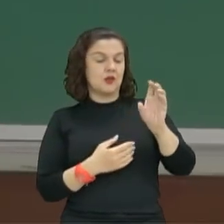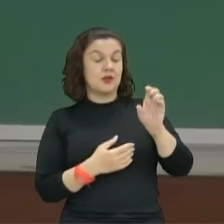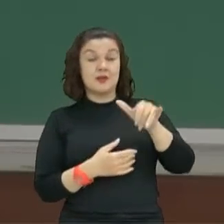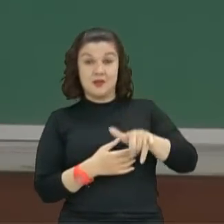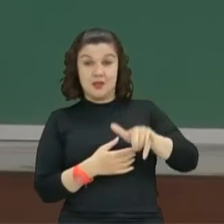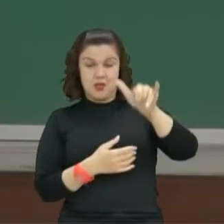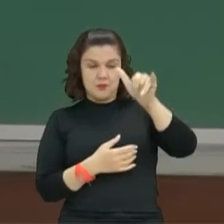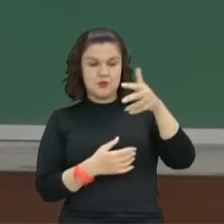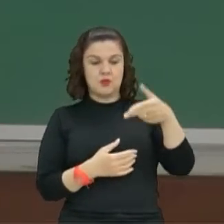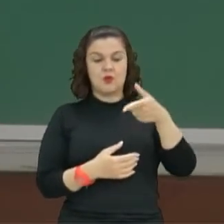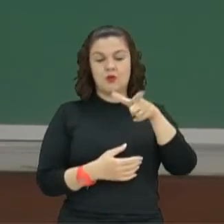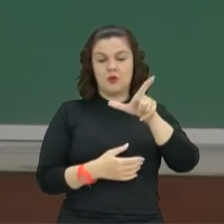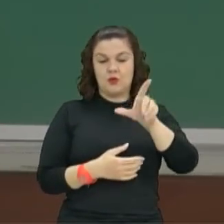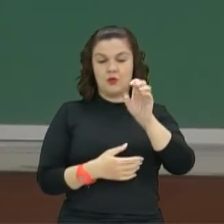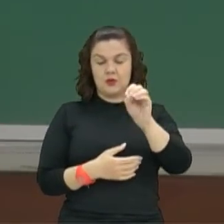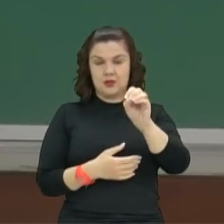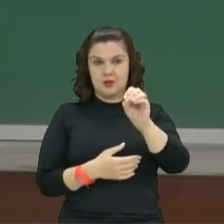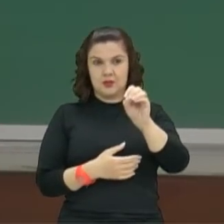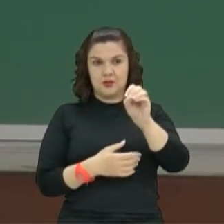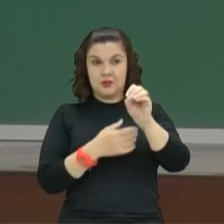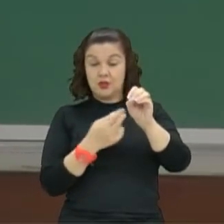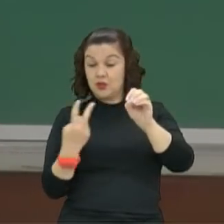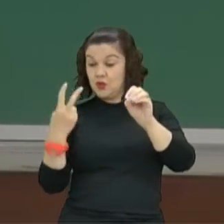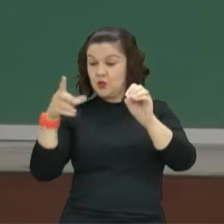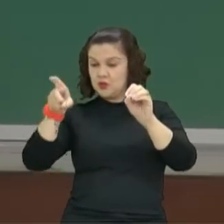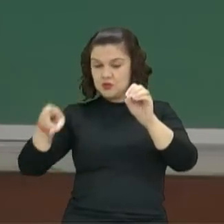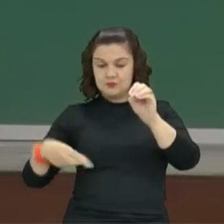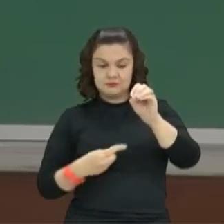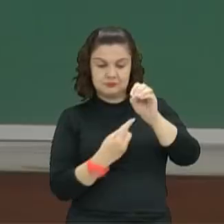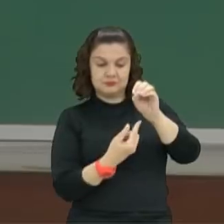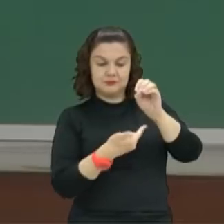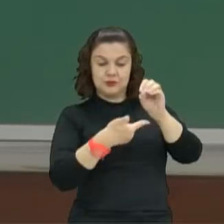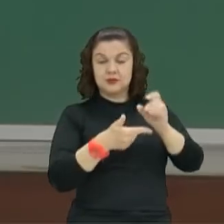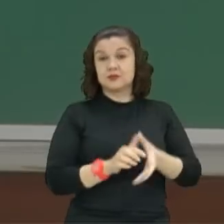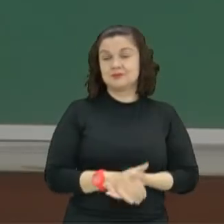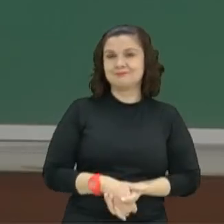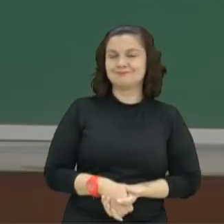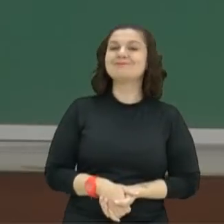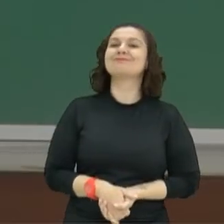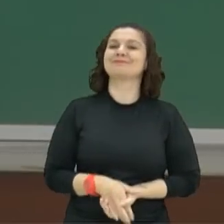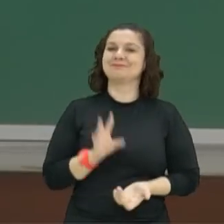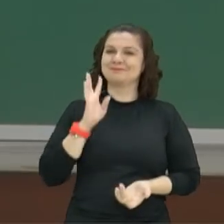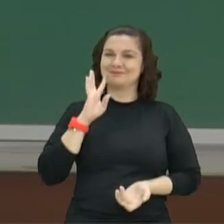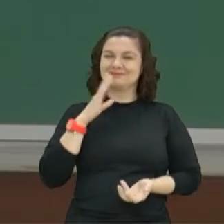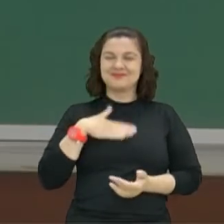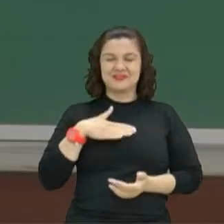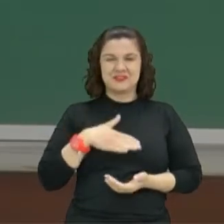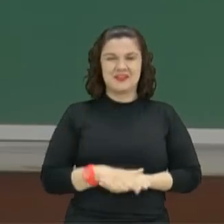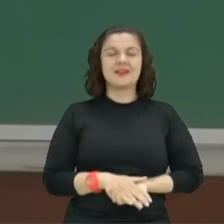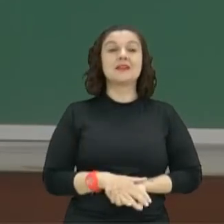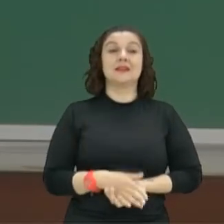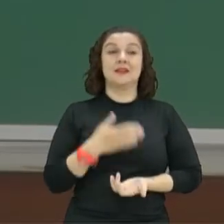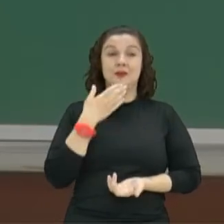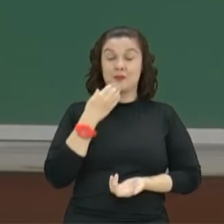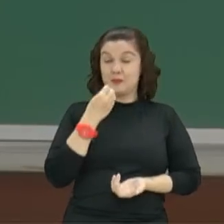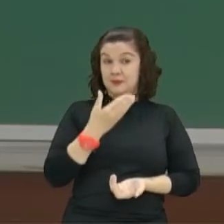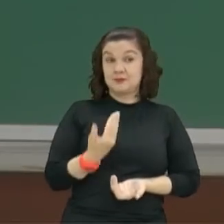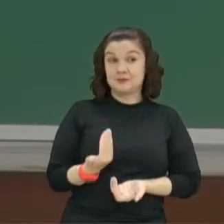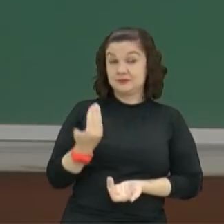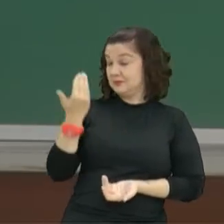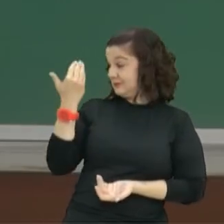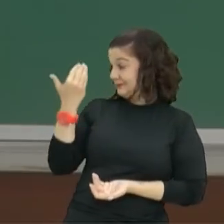y, tá, é igual log de 2x na base 2. Legal, né? Tranquilo até aqui? Tá, vamos